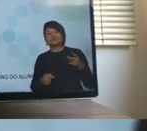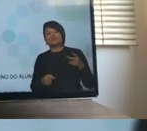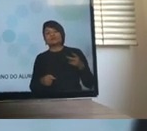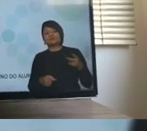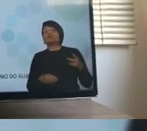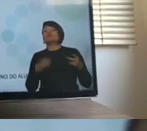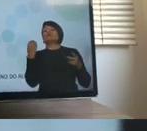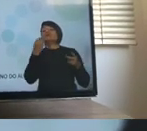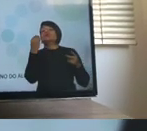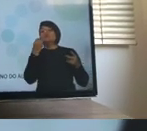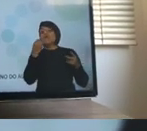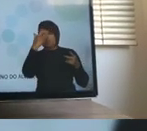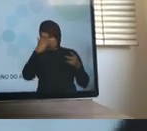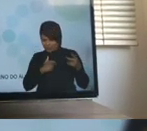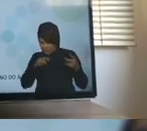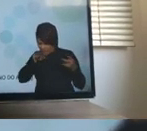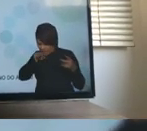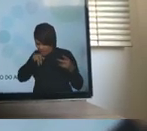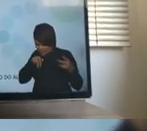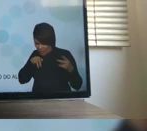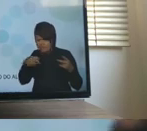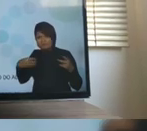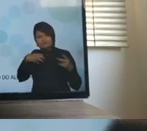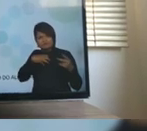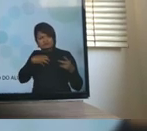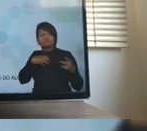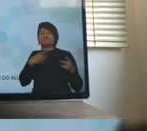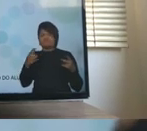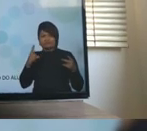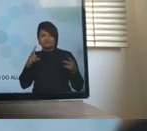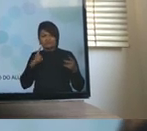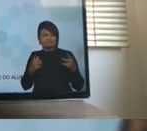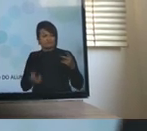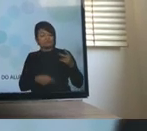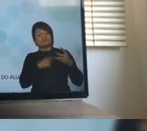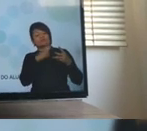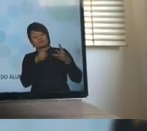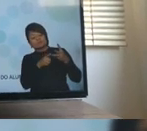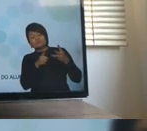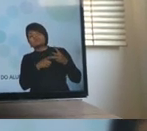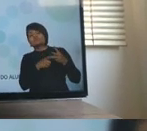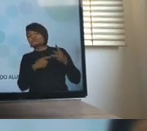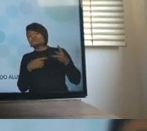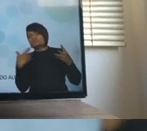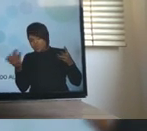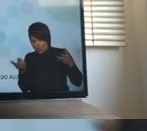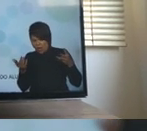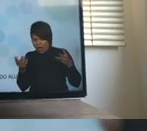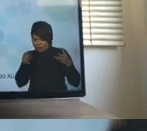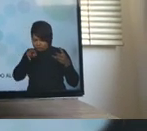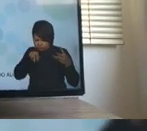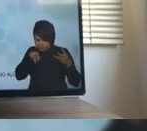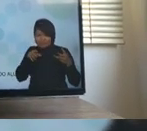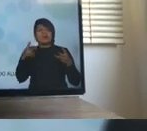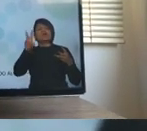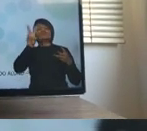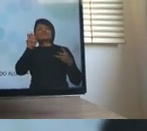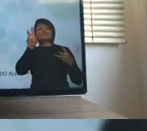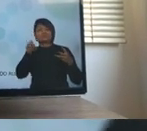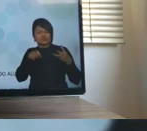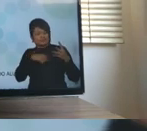como o leitor se identifica? Terceiro, qual o assunto da carta?